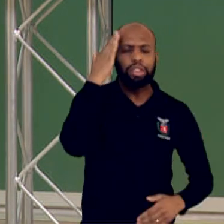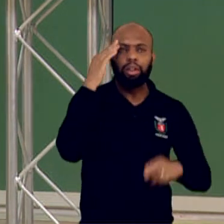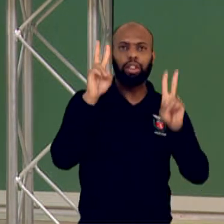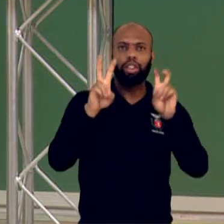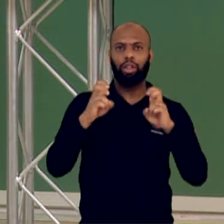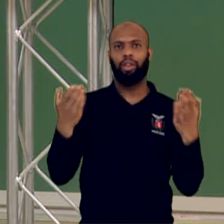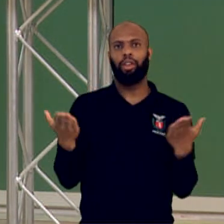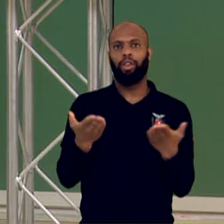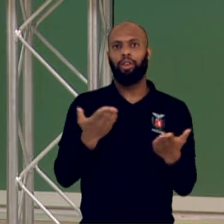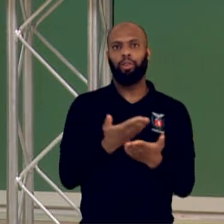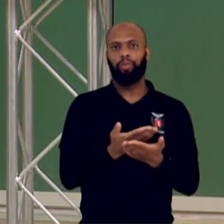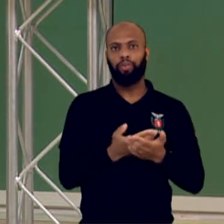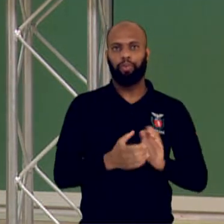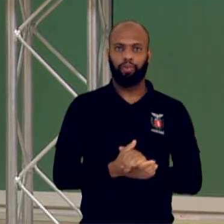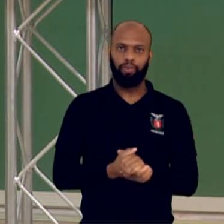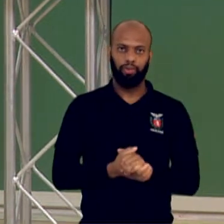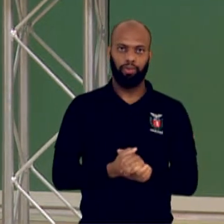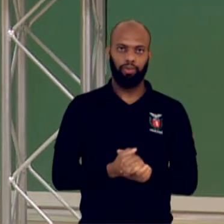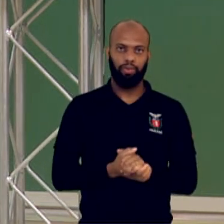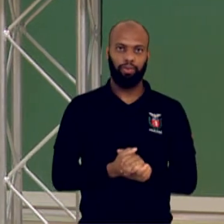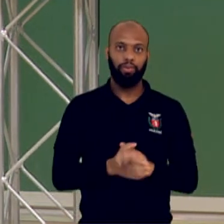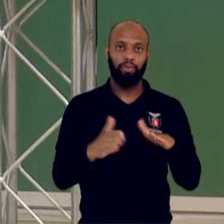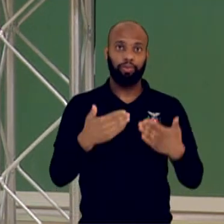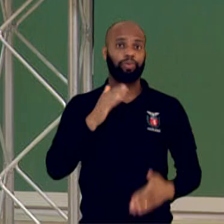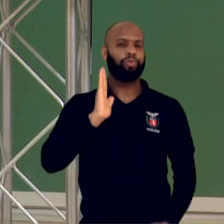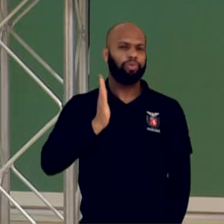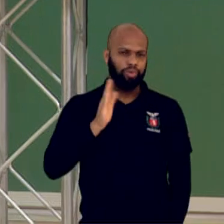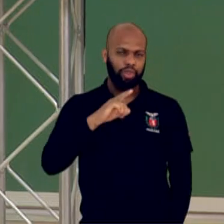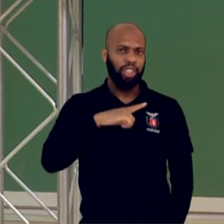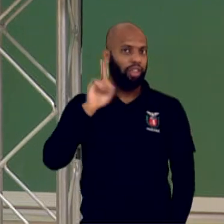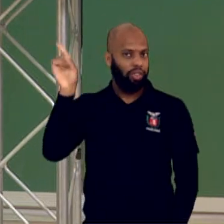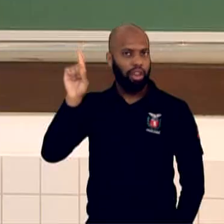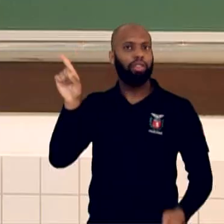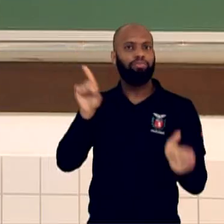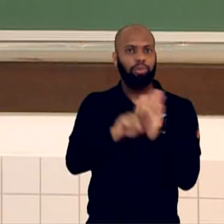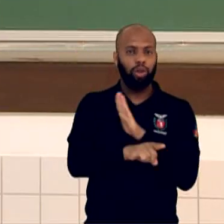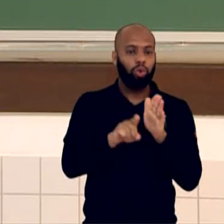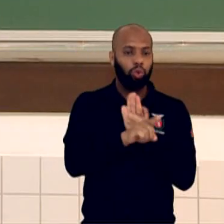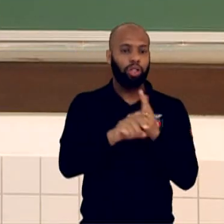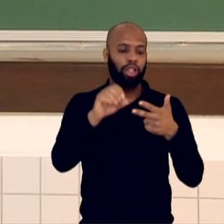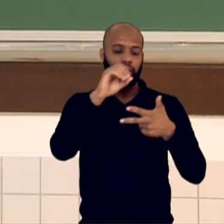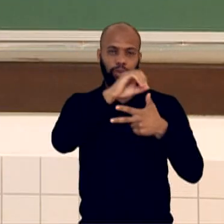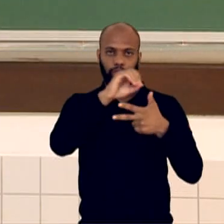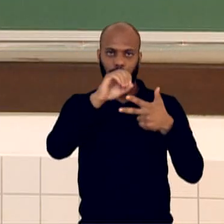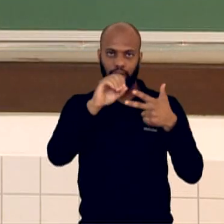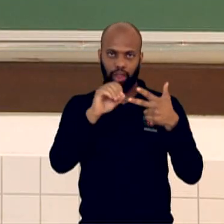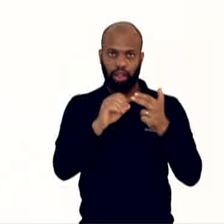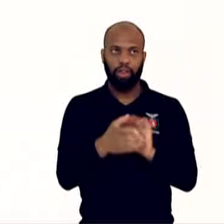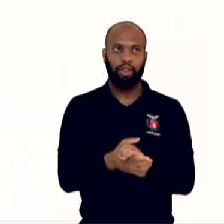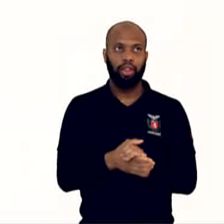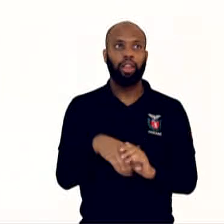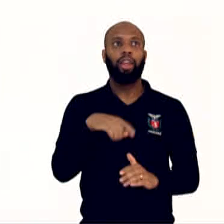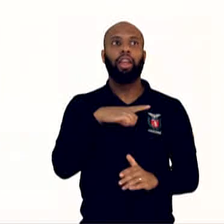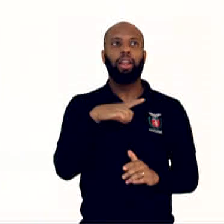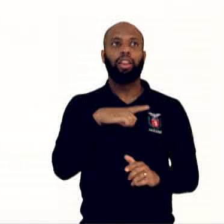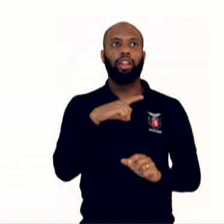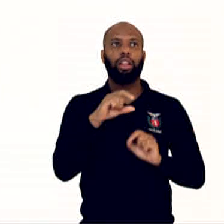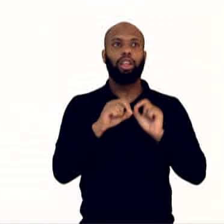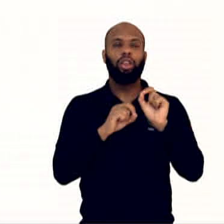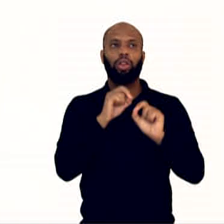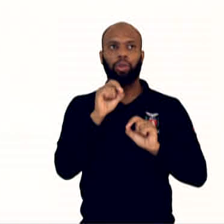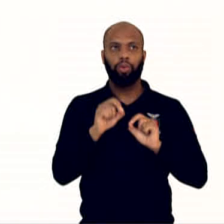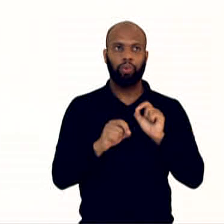aula de hoje. Tá? Então, é uma questãozinha que já caiu aí nas provas do Enem. Então, nós temos aqui, nos X Games